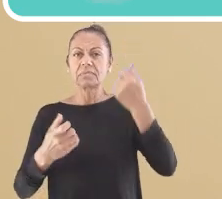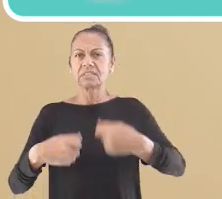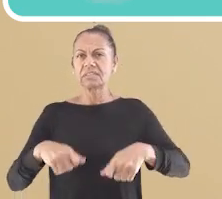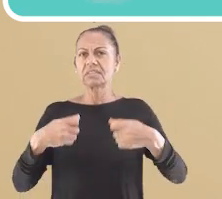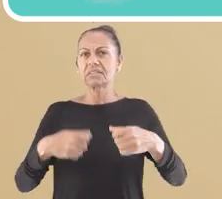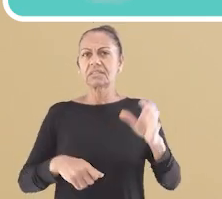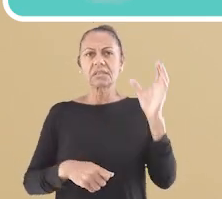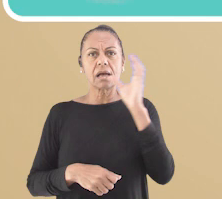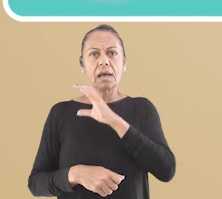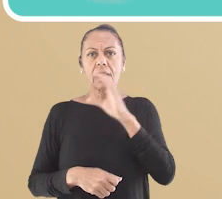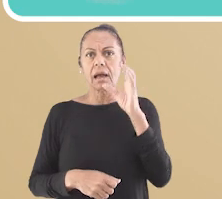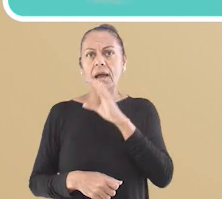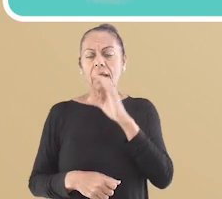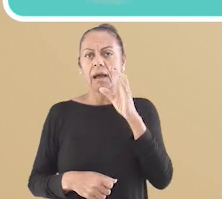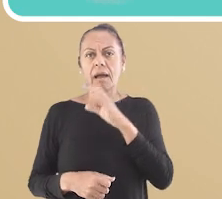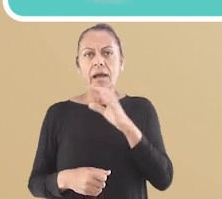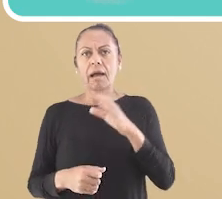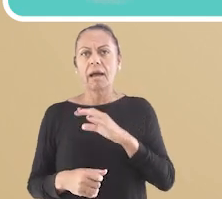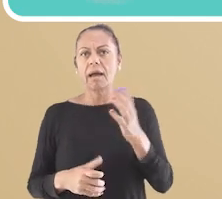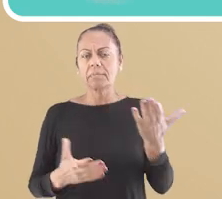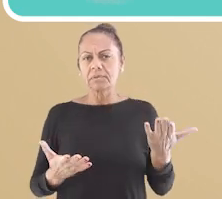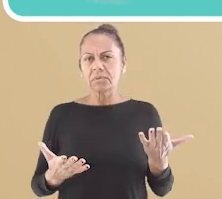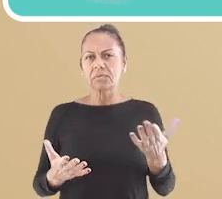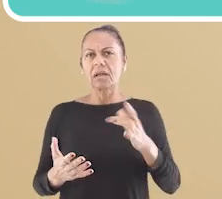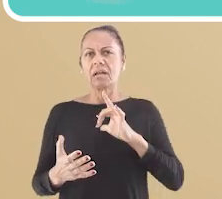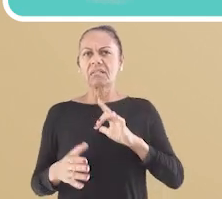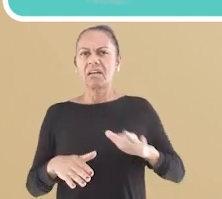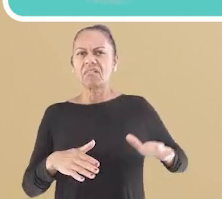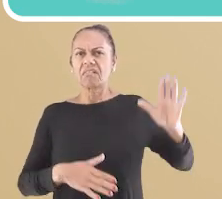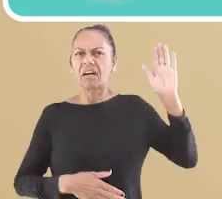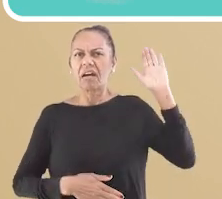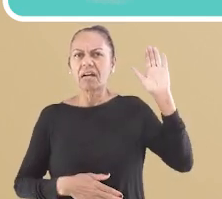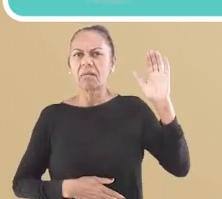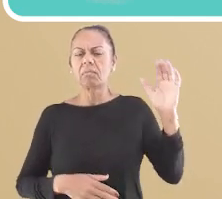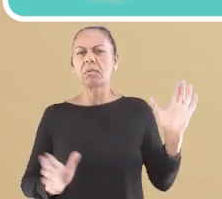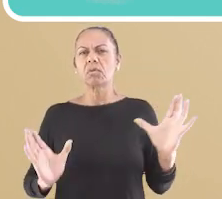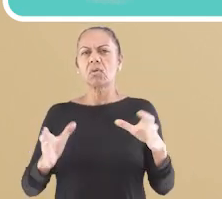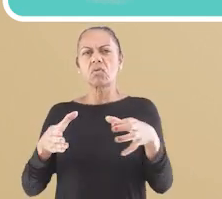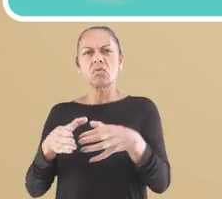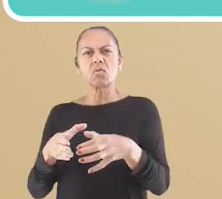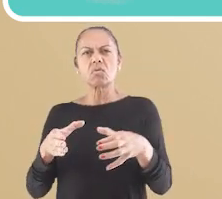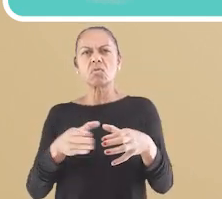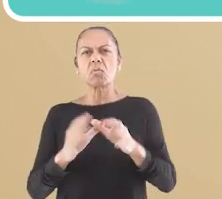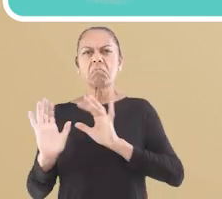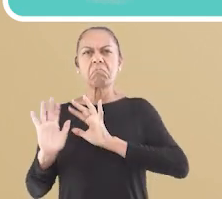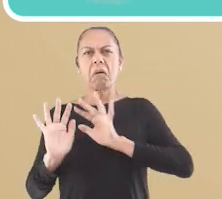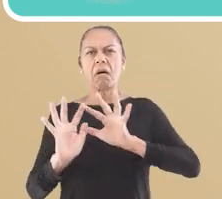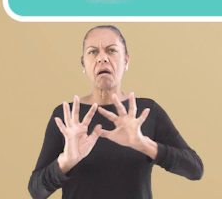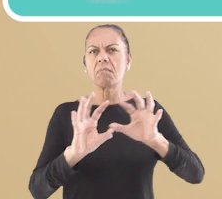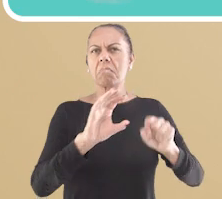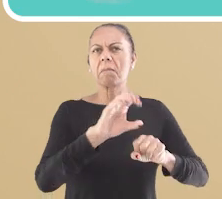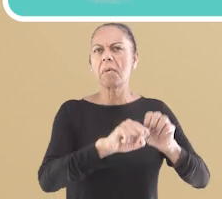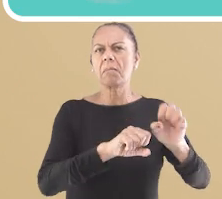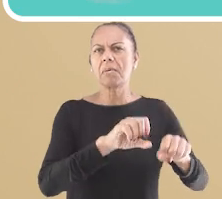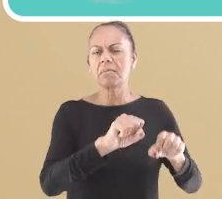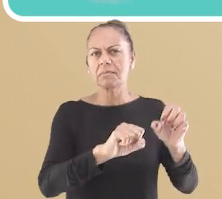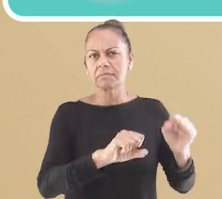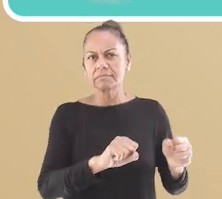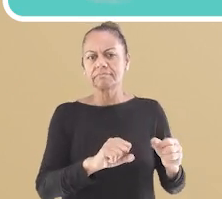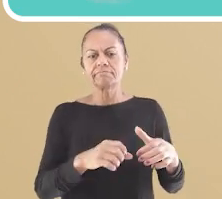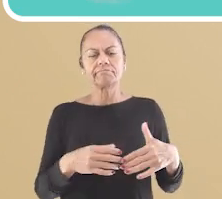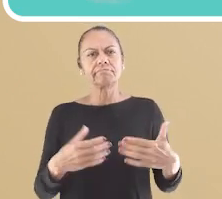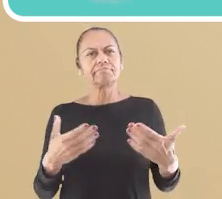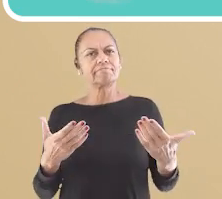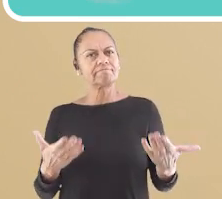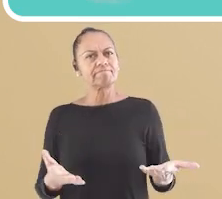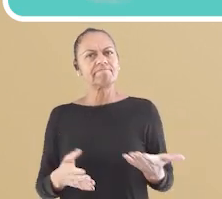centro de São Paulo. Deve ser tomada uma providência imediata contra os grupos de vândalos que saem pelas ruas para atacar